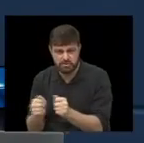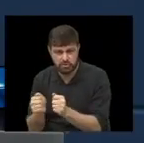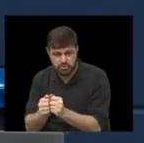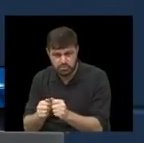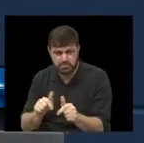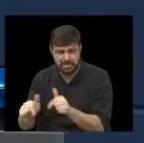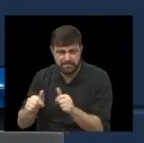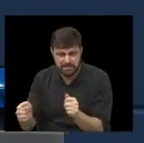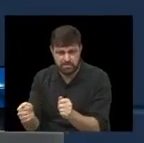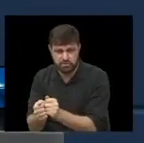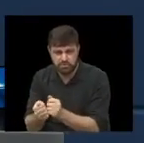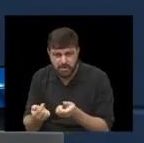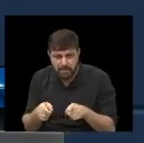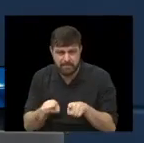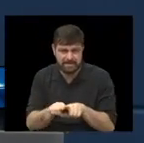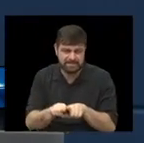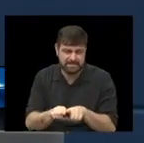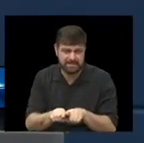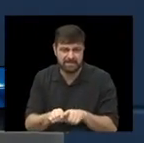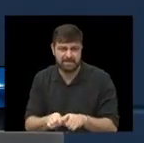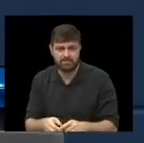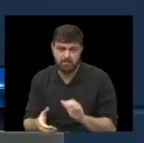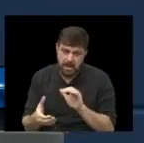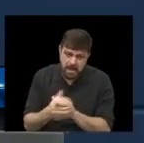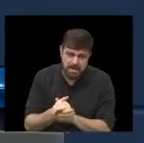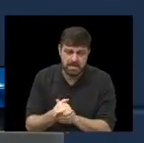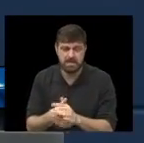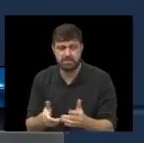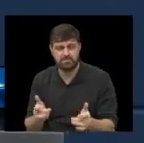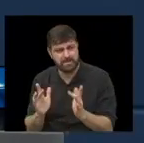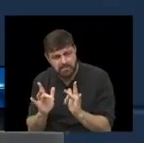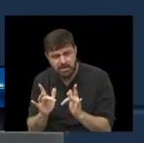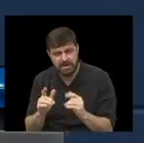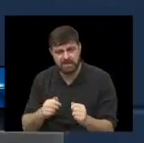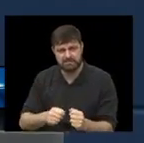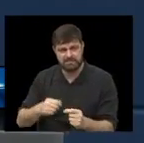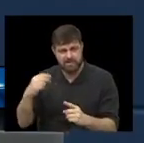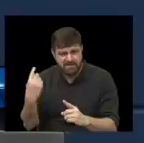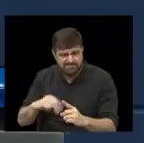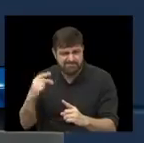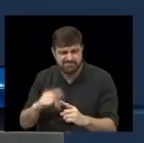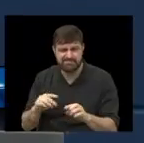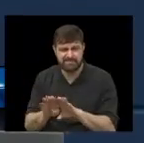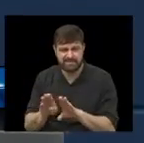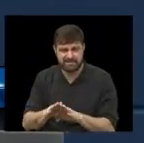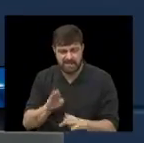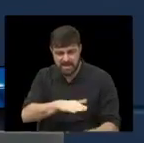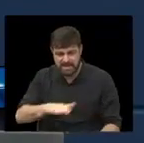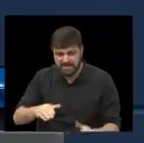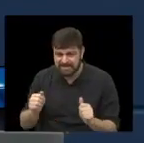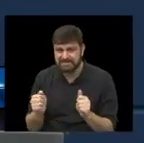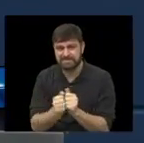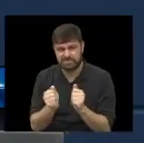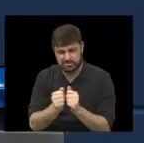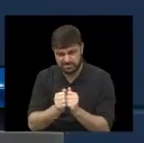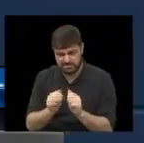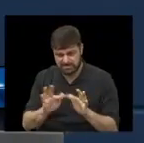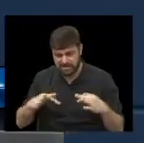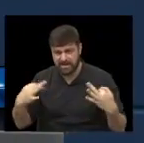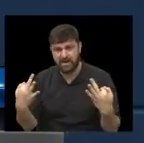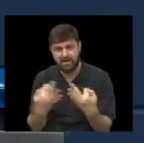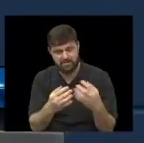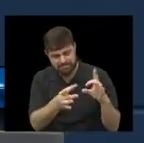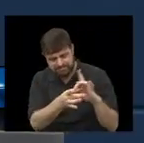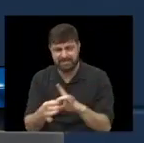maioria, parceiros ou ex-parceiros, que é uma situação de violência que envolve as crianças, envolve a família, envolve o contexto